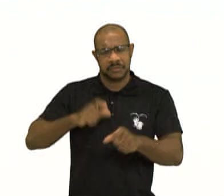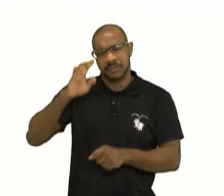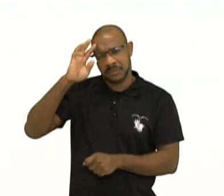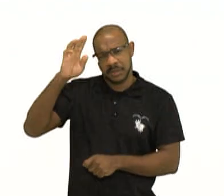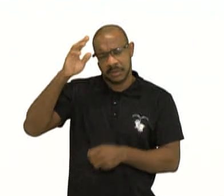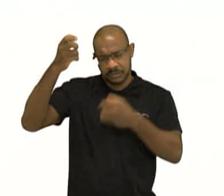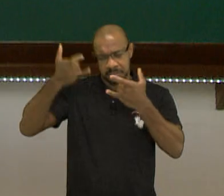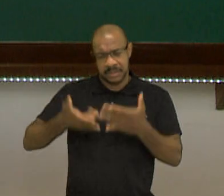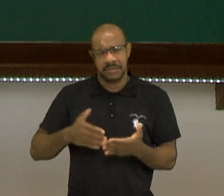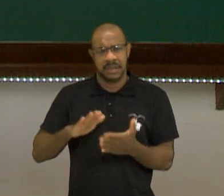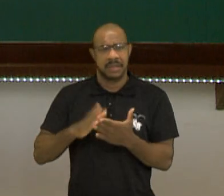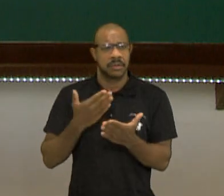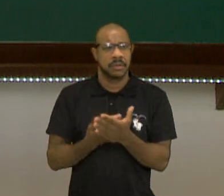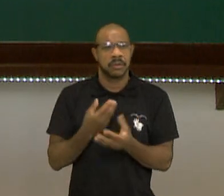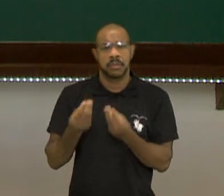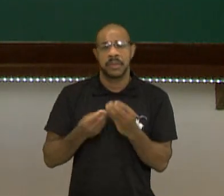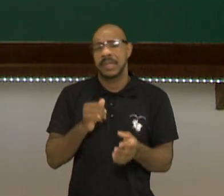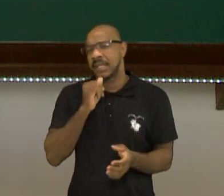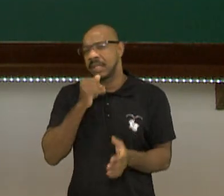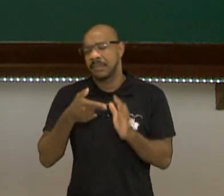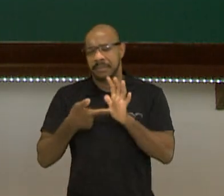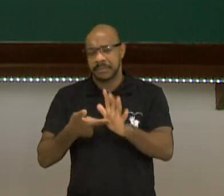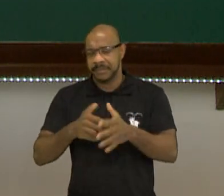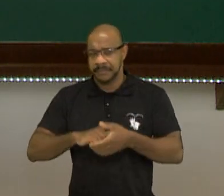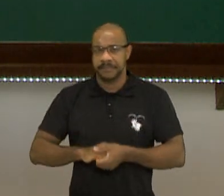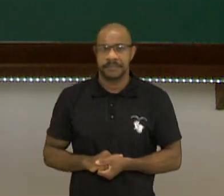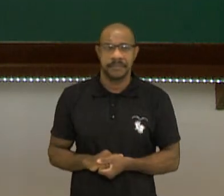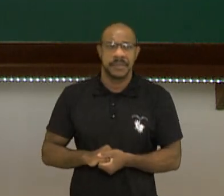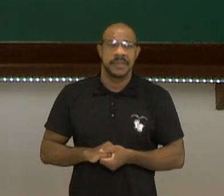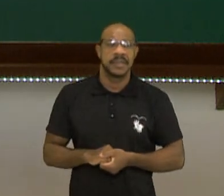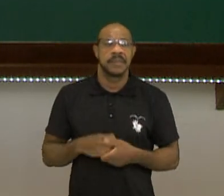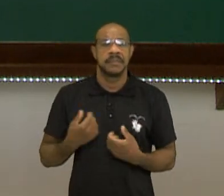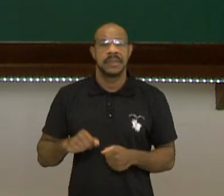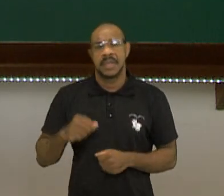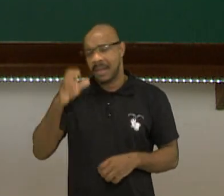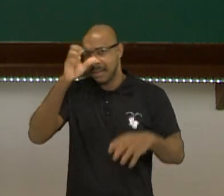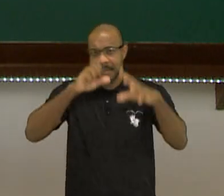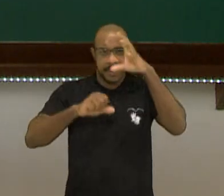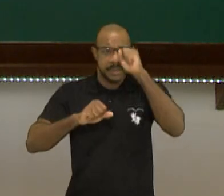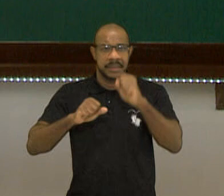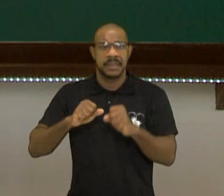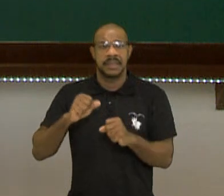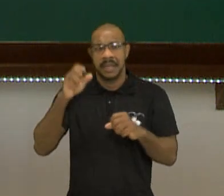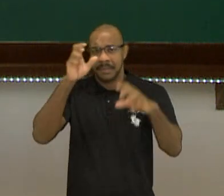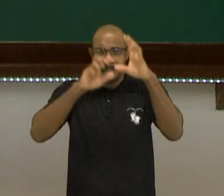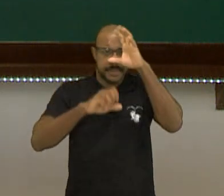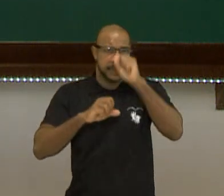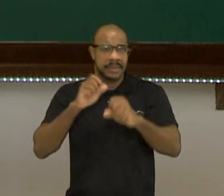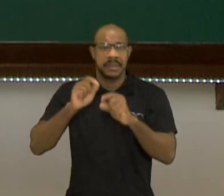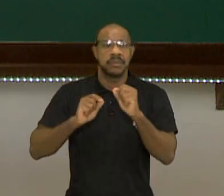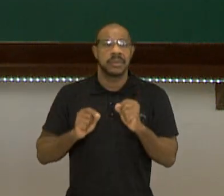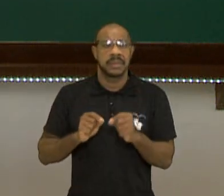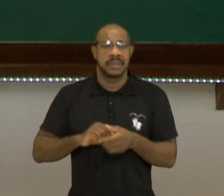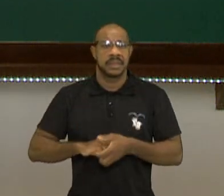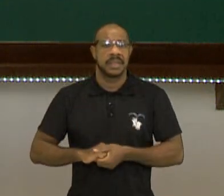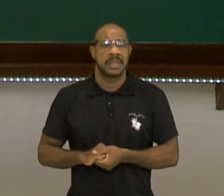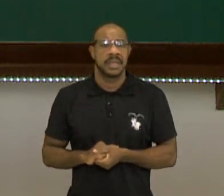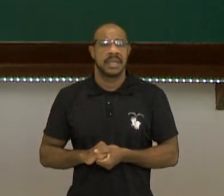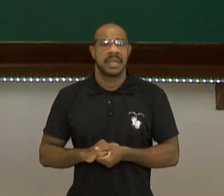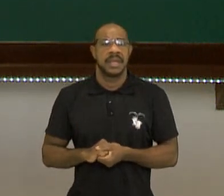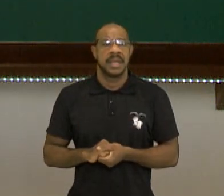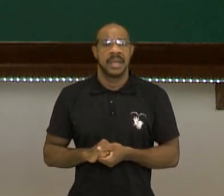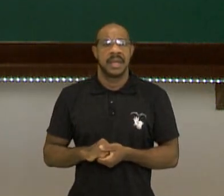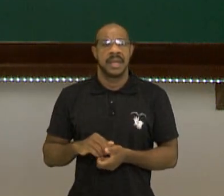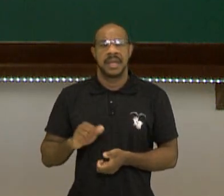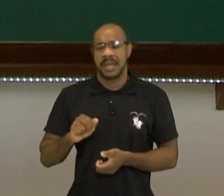digamos assim, de saber lidar com a alteridade. O que seria saber lidar com essa ideia de alteridade? É saber reconhecer,